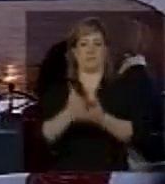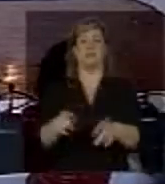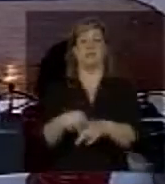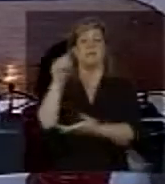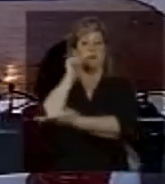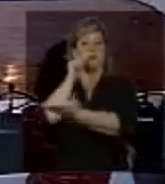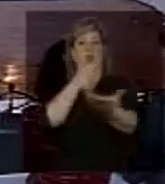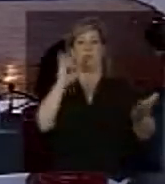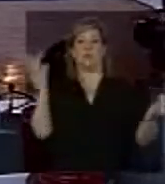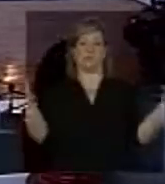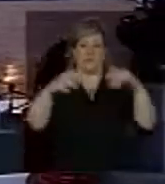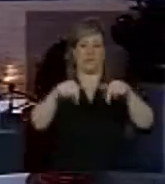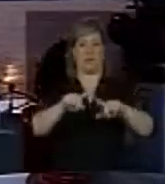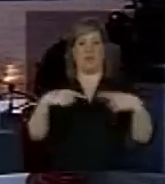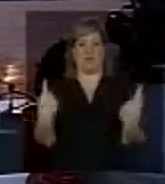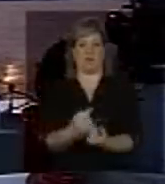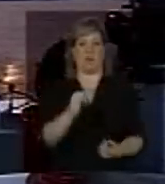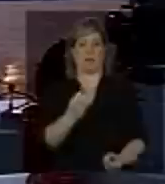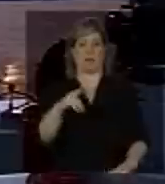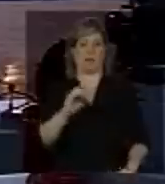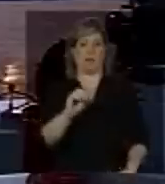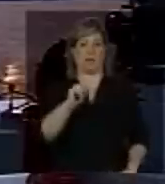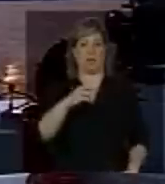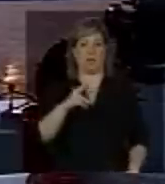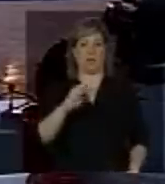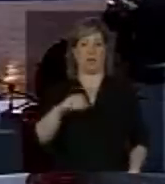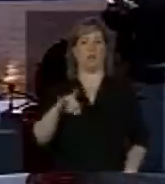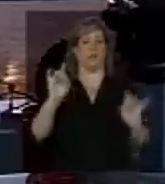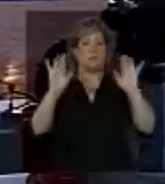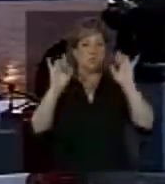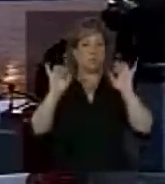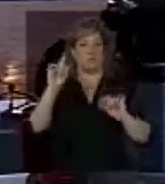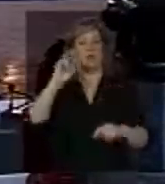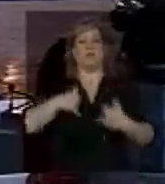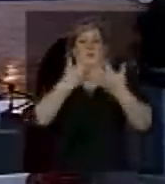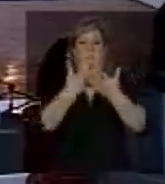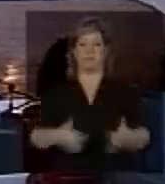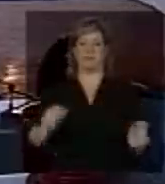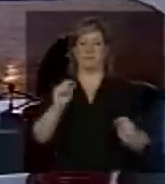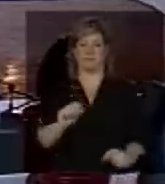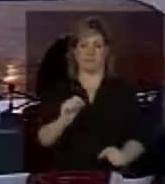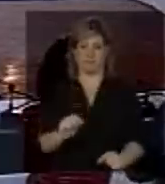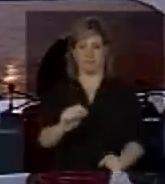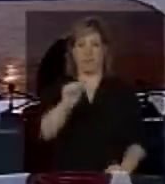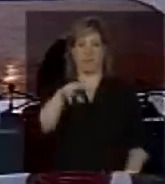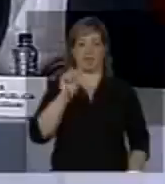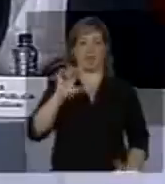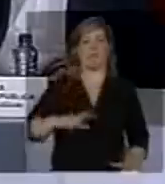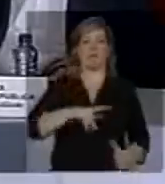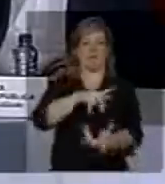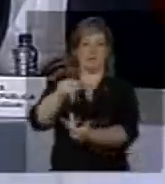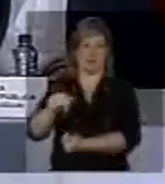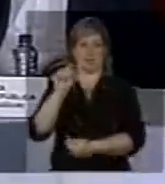Senhores esse enamic nív ação do ano